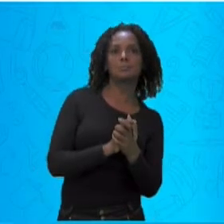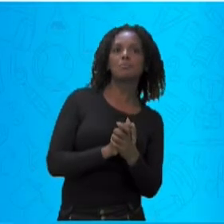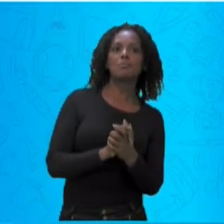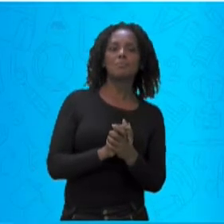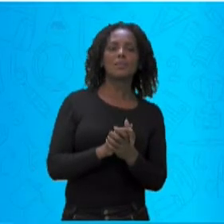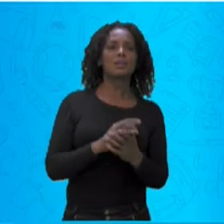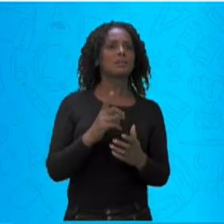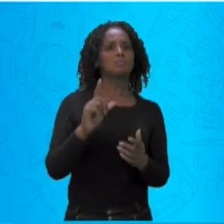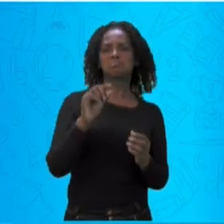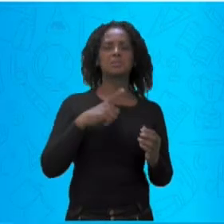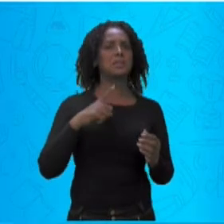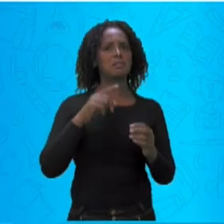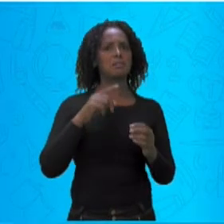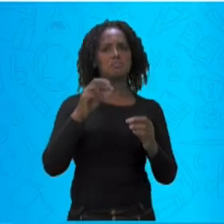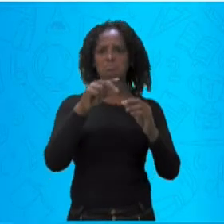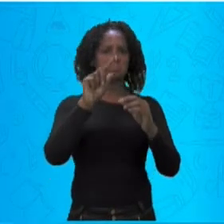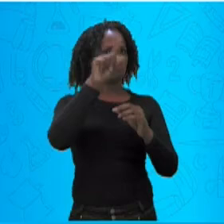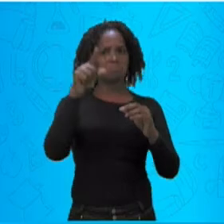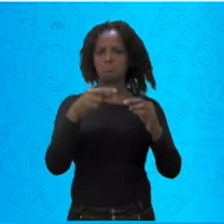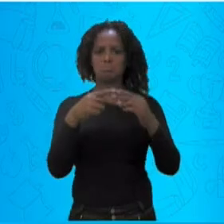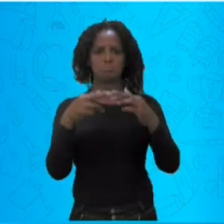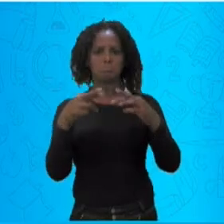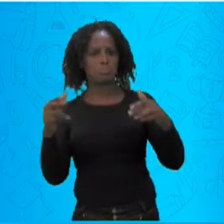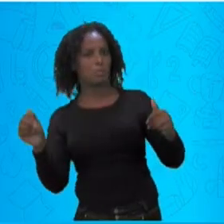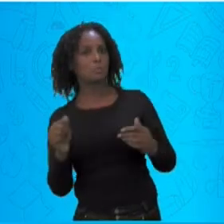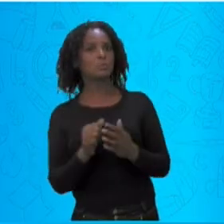de interrogação. Não, é o ponto de